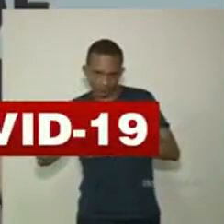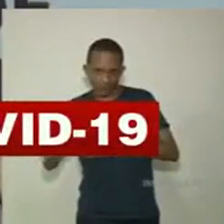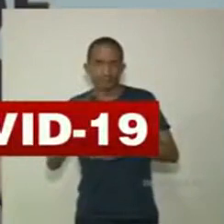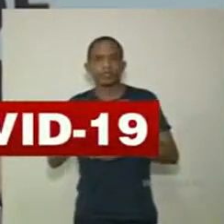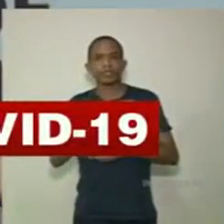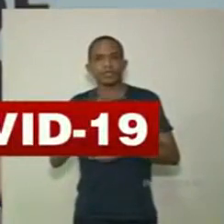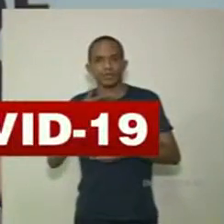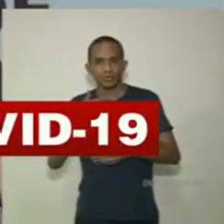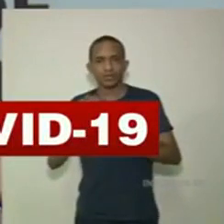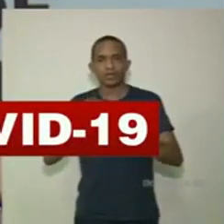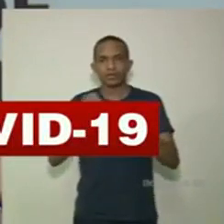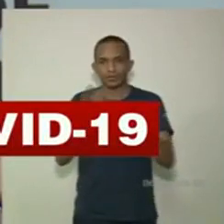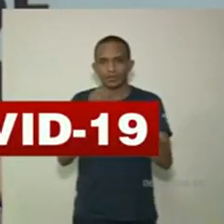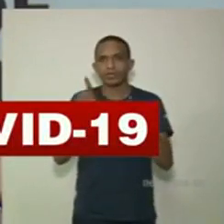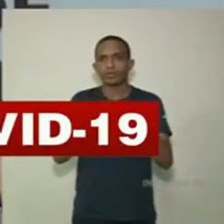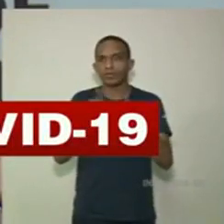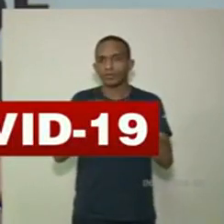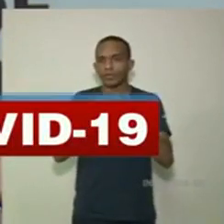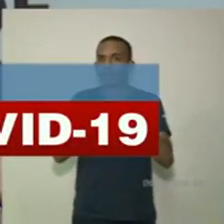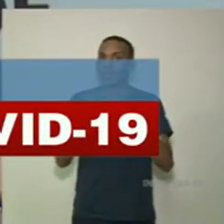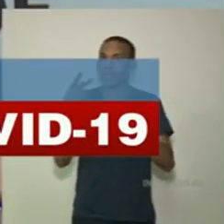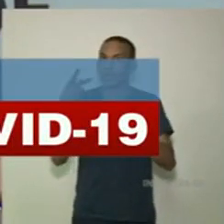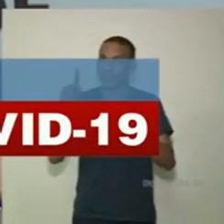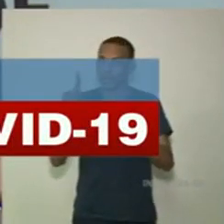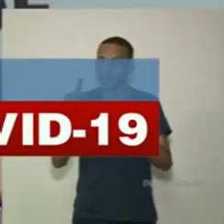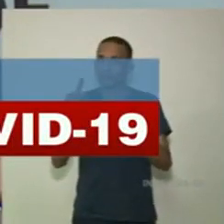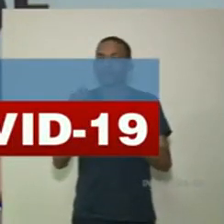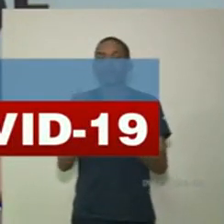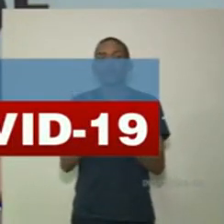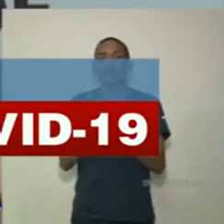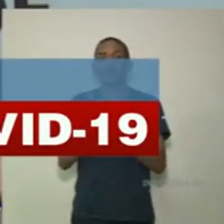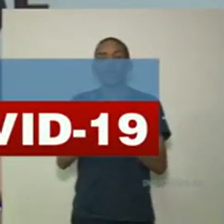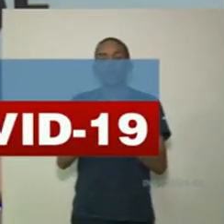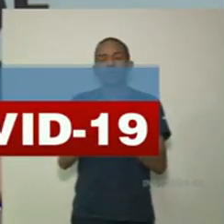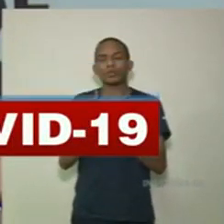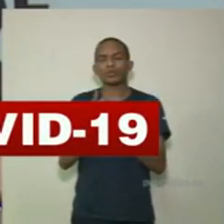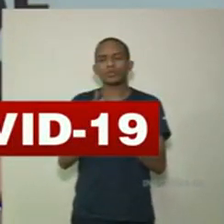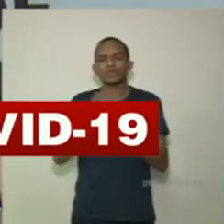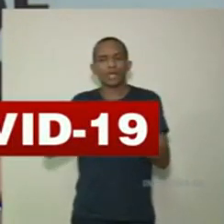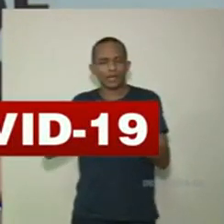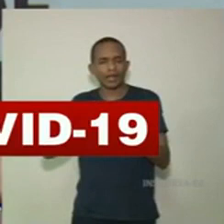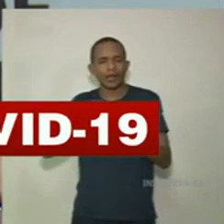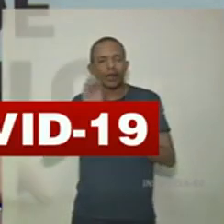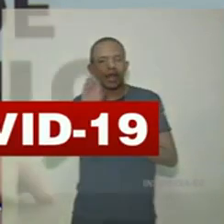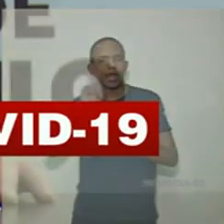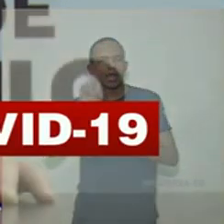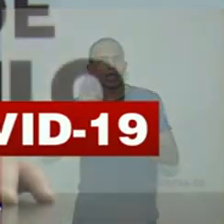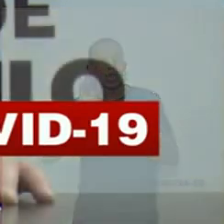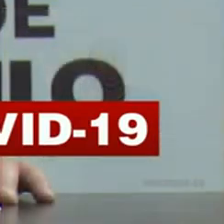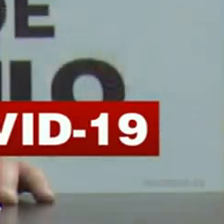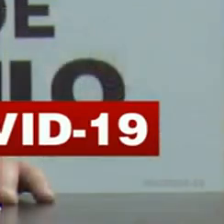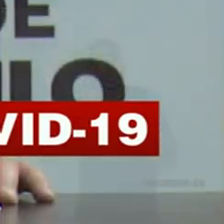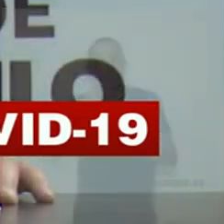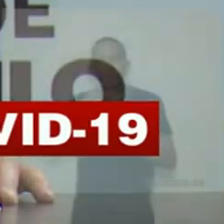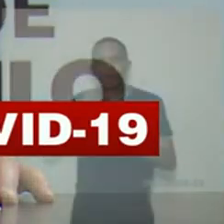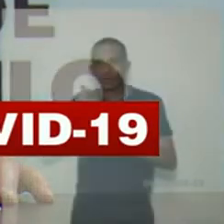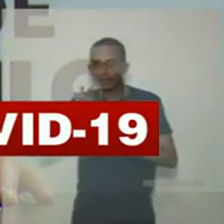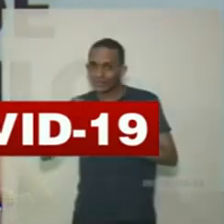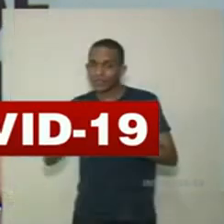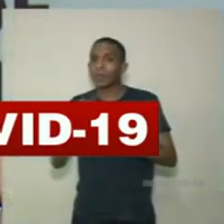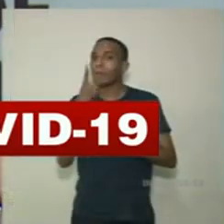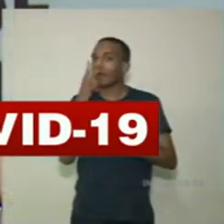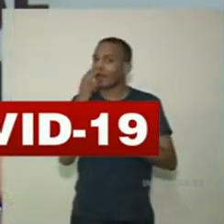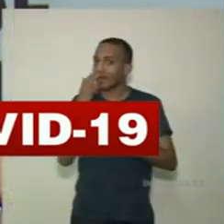O secretário Edson Aparecido está com suspeita de Covid-19, está aguardando resultado. Eu espero que